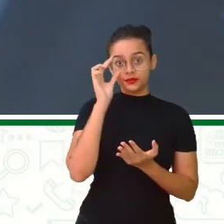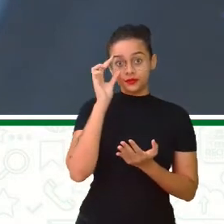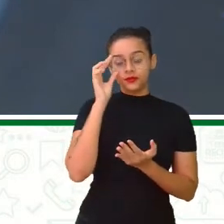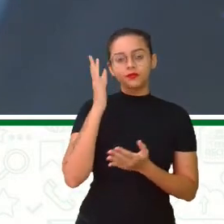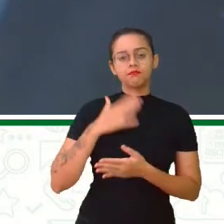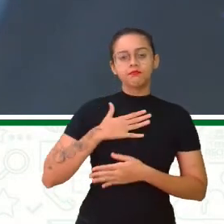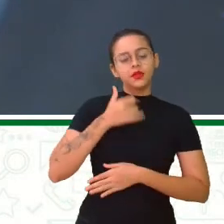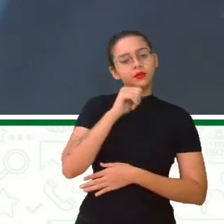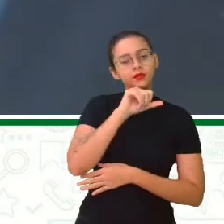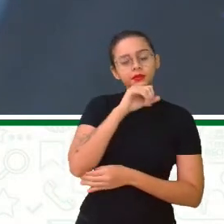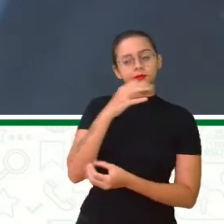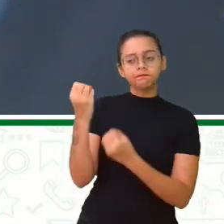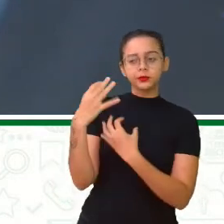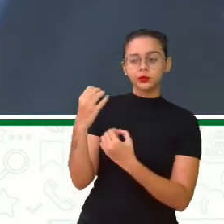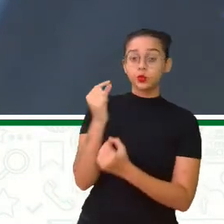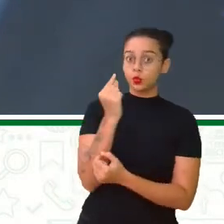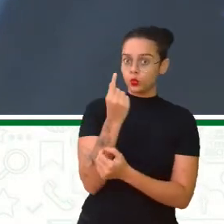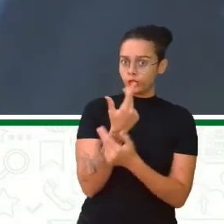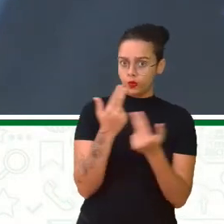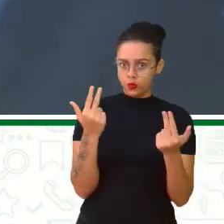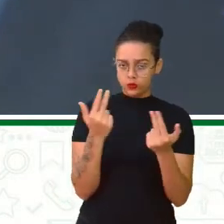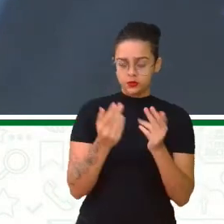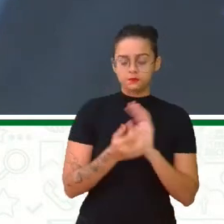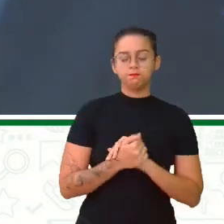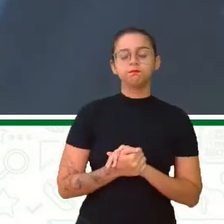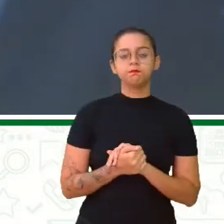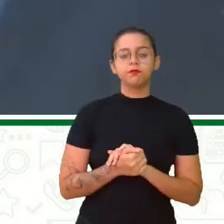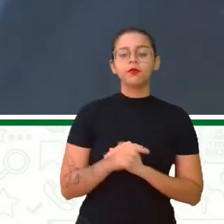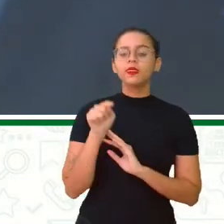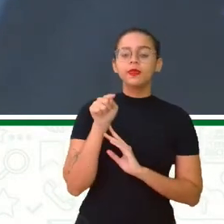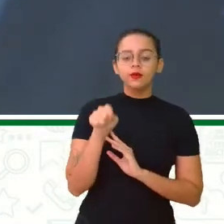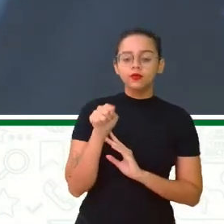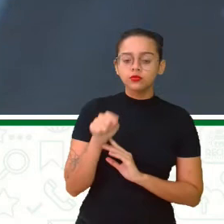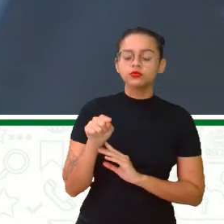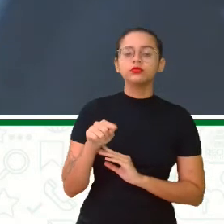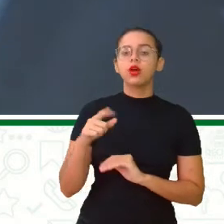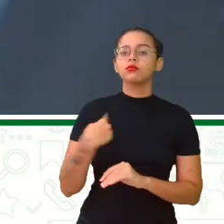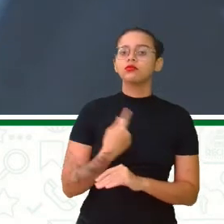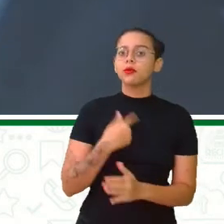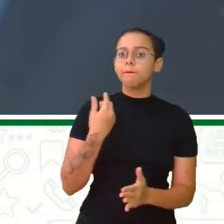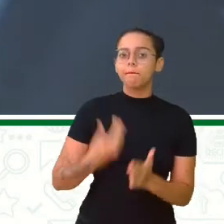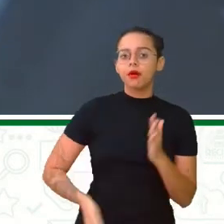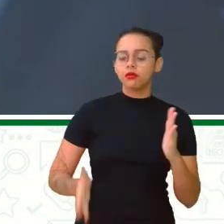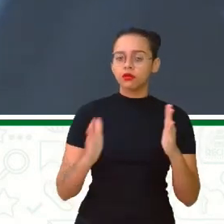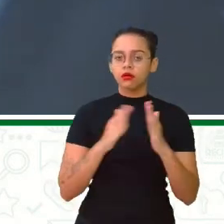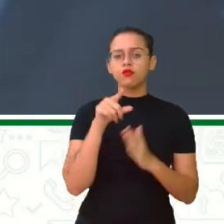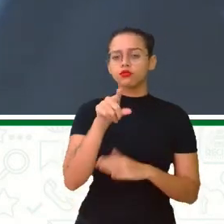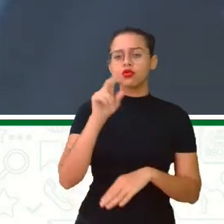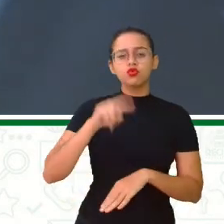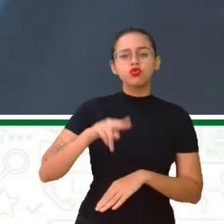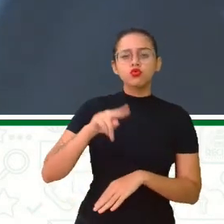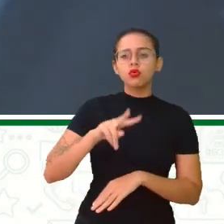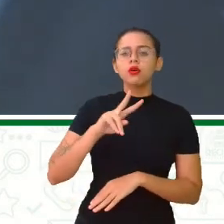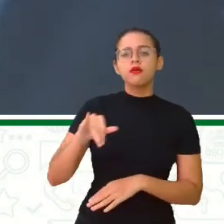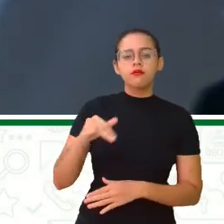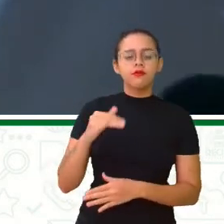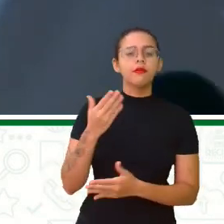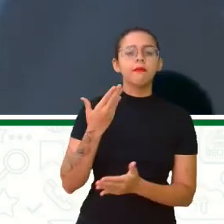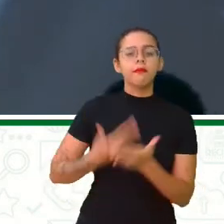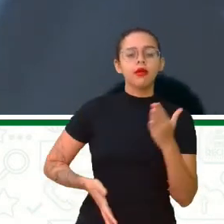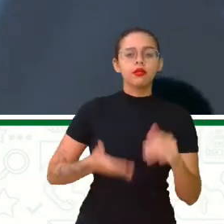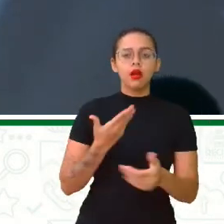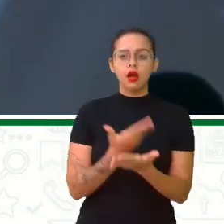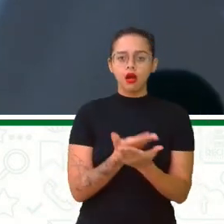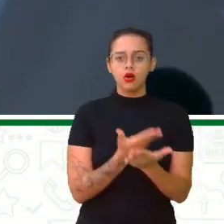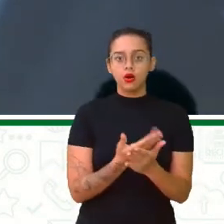ensinou uma coisa, você, por mais que a gente perca a casa, você nunca vai perder a aula. Porque se